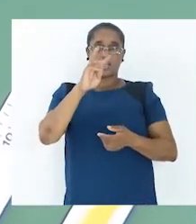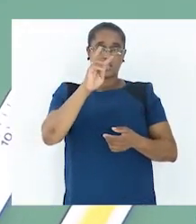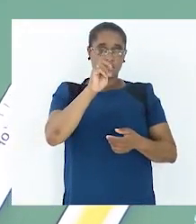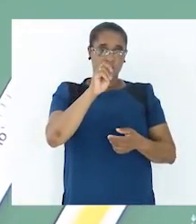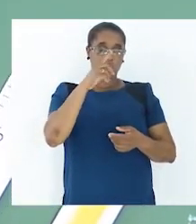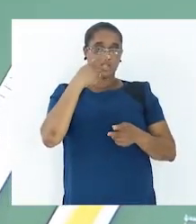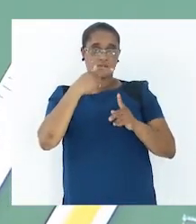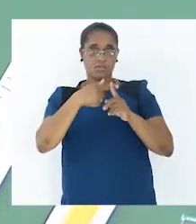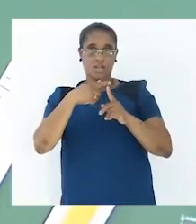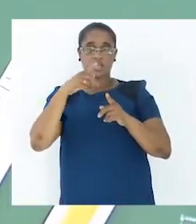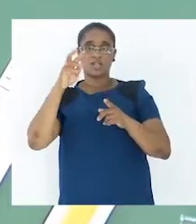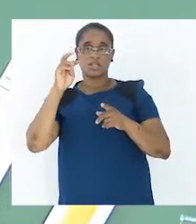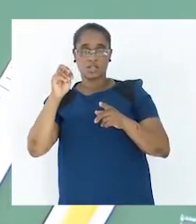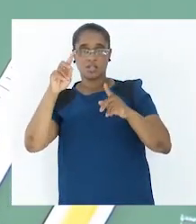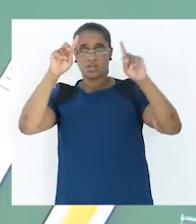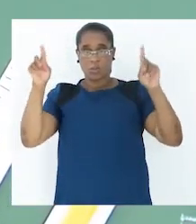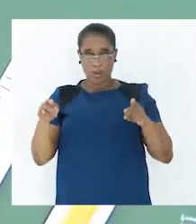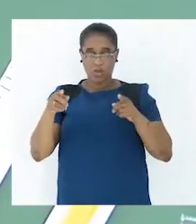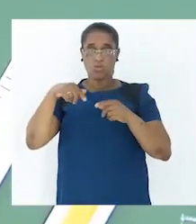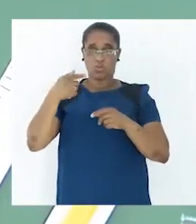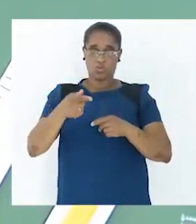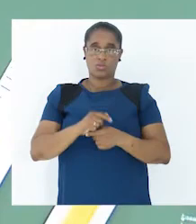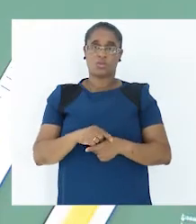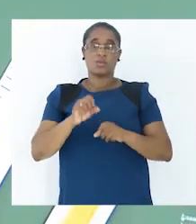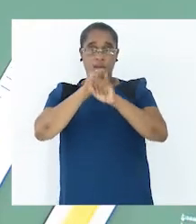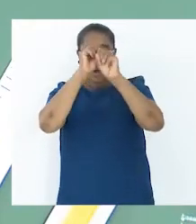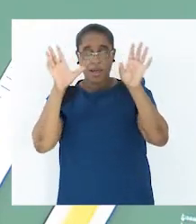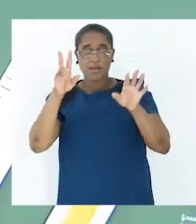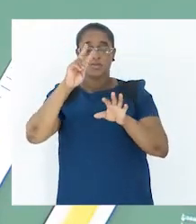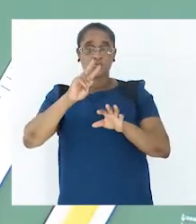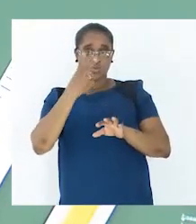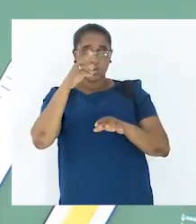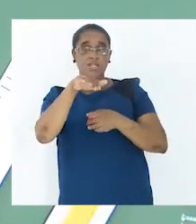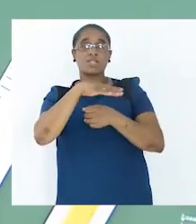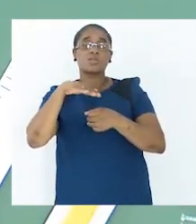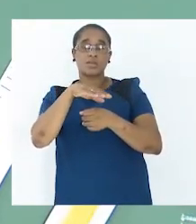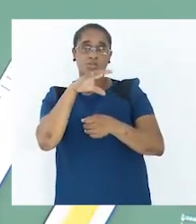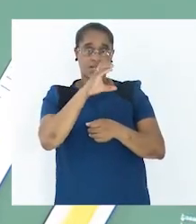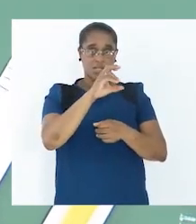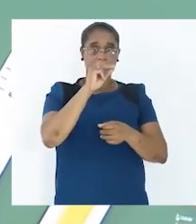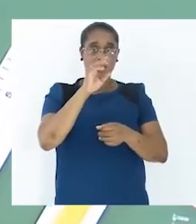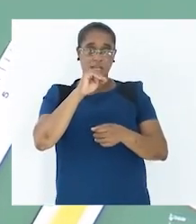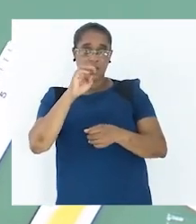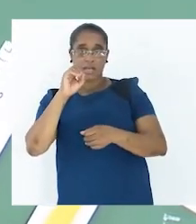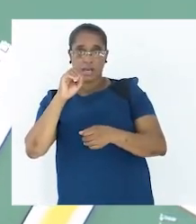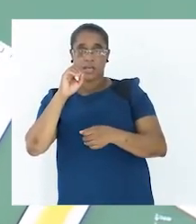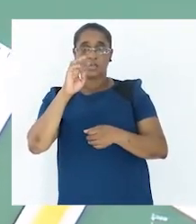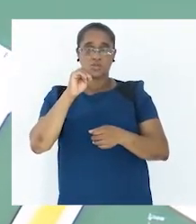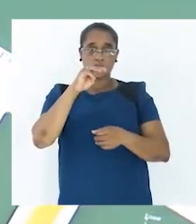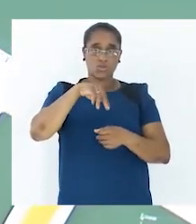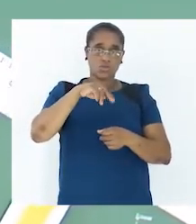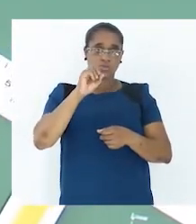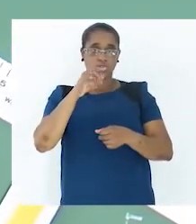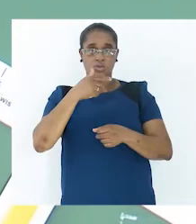mais 3 dentro de outro parênteses. Estou claramente na segunda situação dos casos notáveis. Eu estou com uma soma,